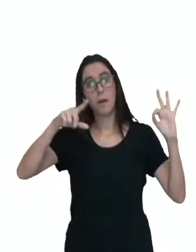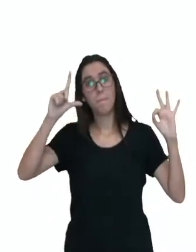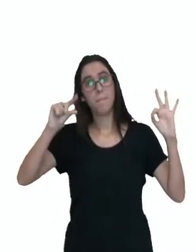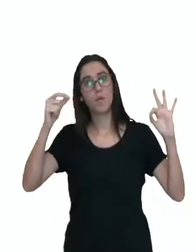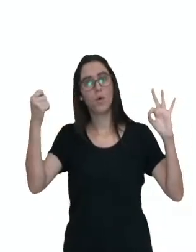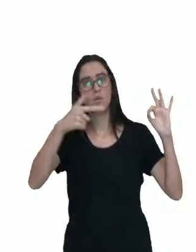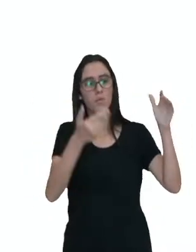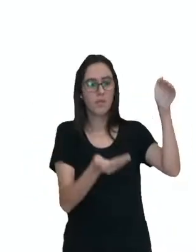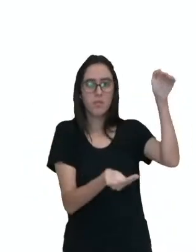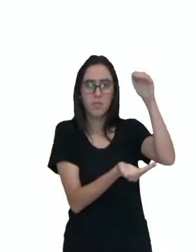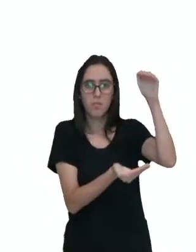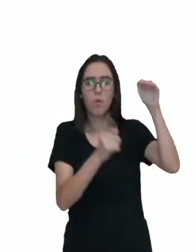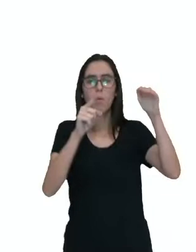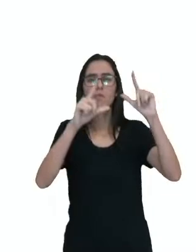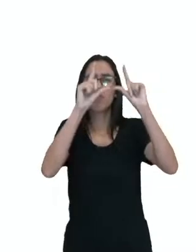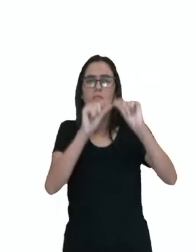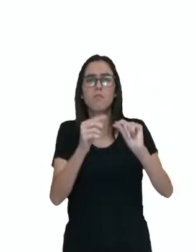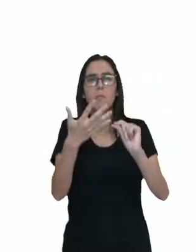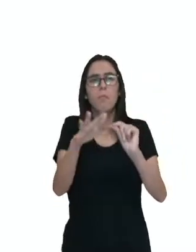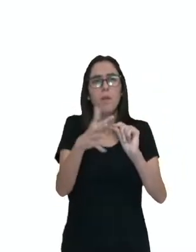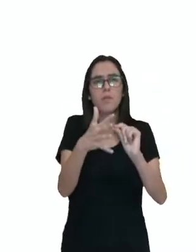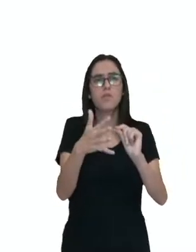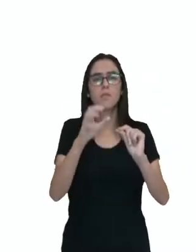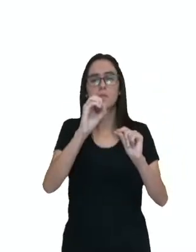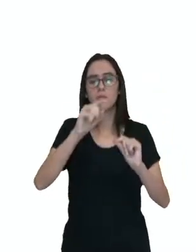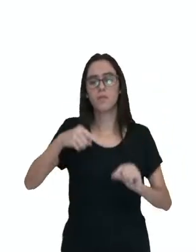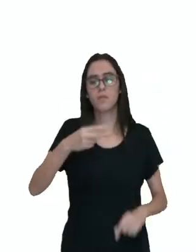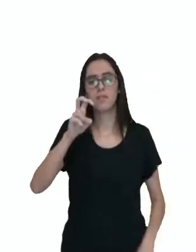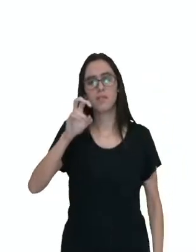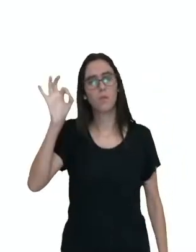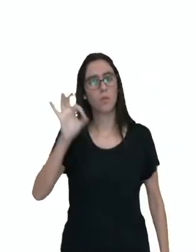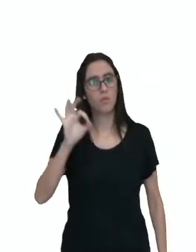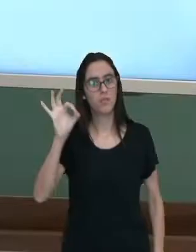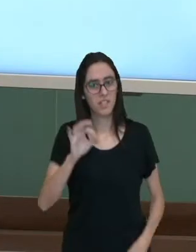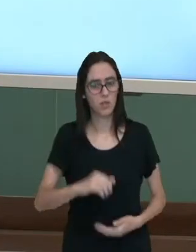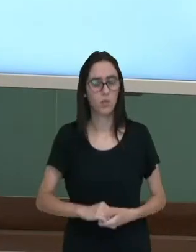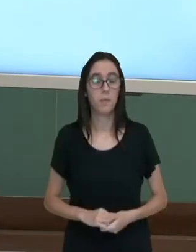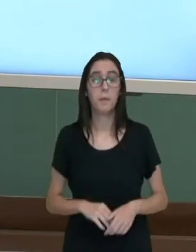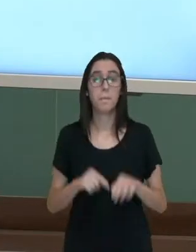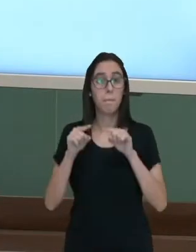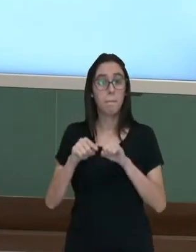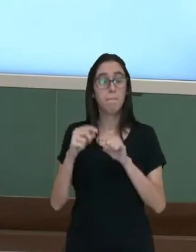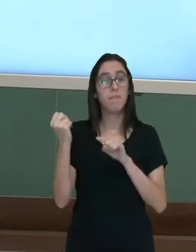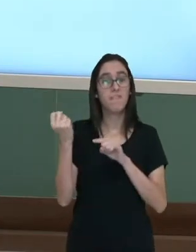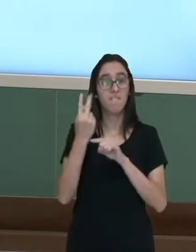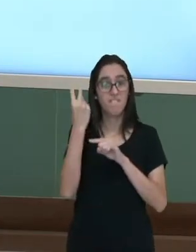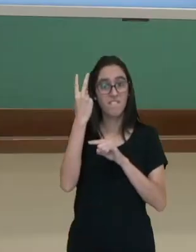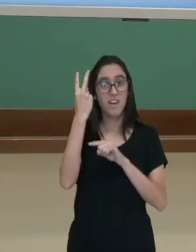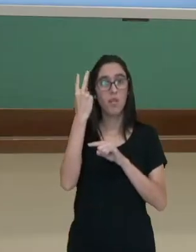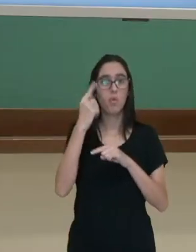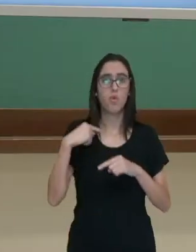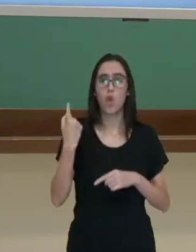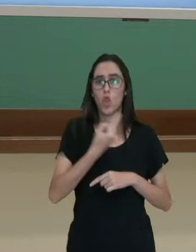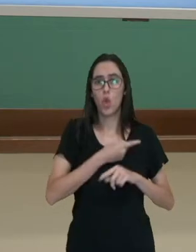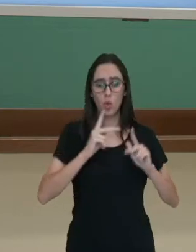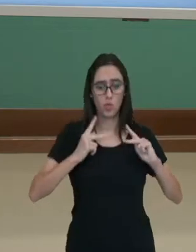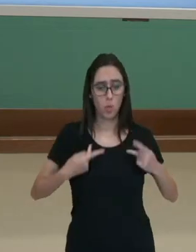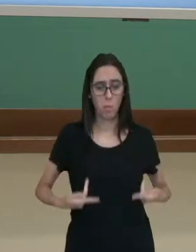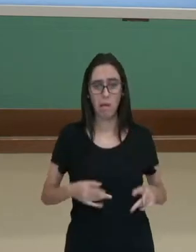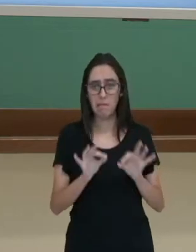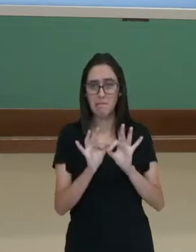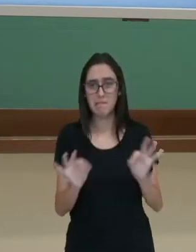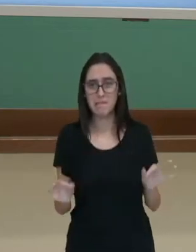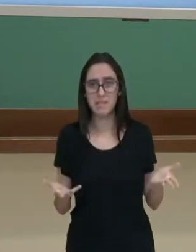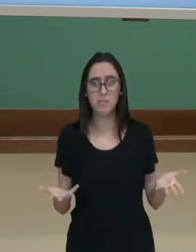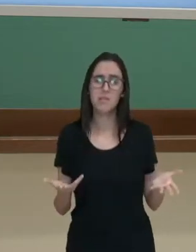de 0,5%, né, dessa gravidade. Esse valor para nós meros mortais, né, não vai